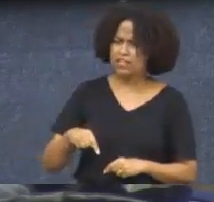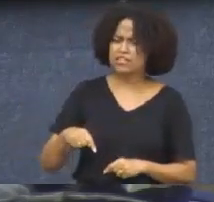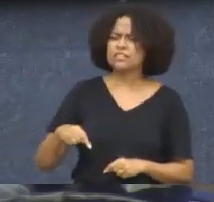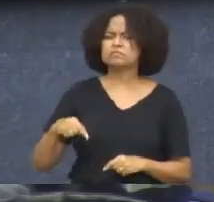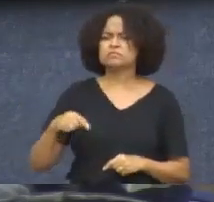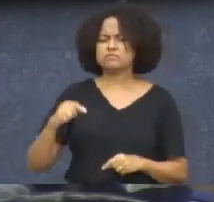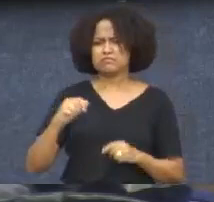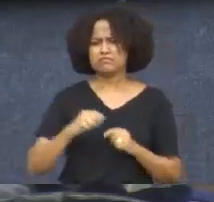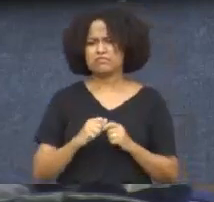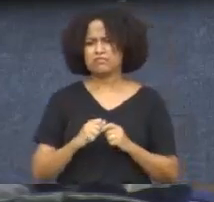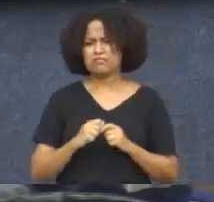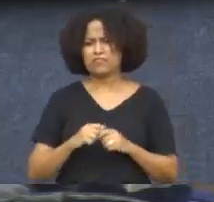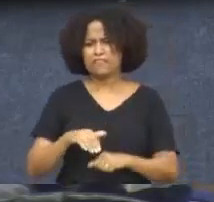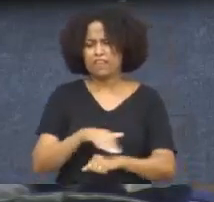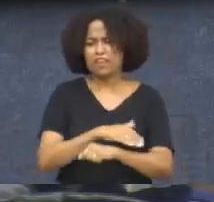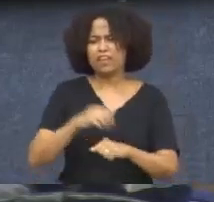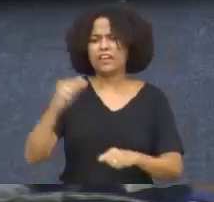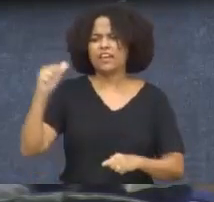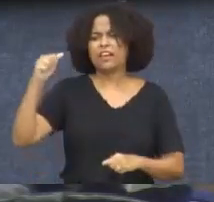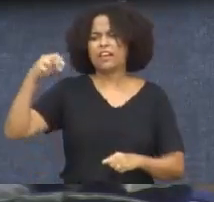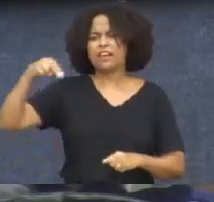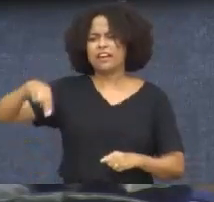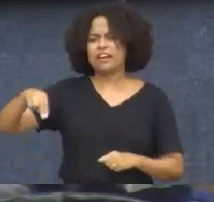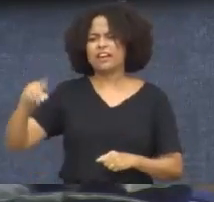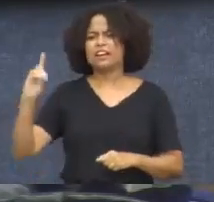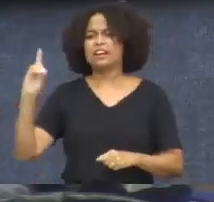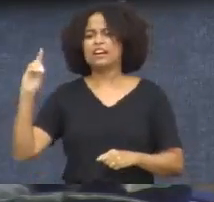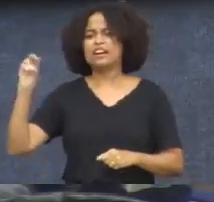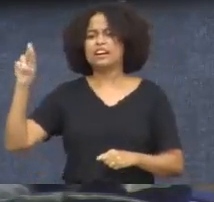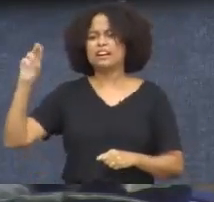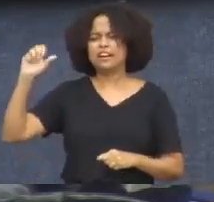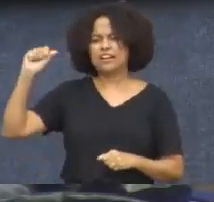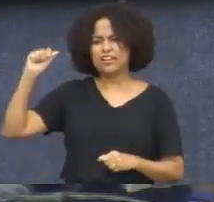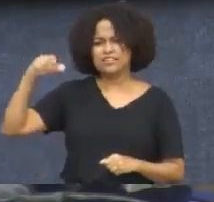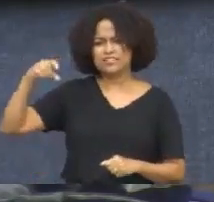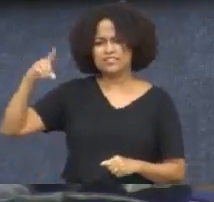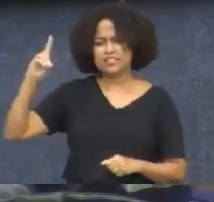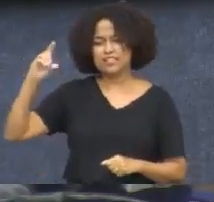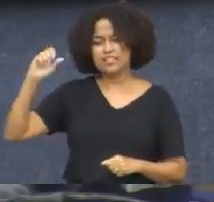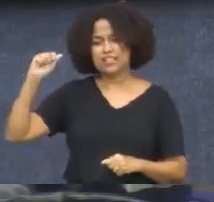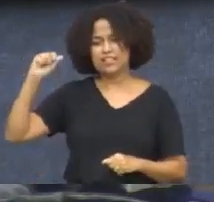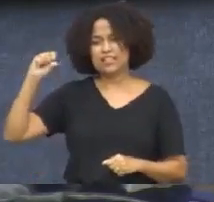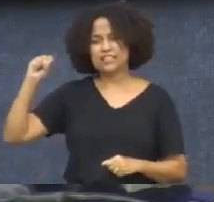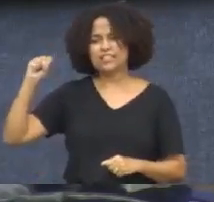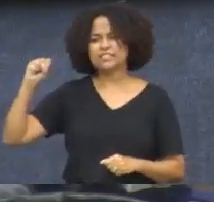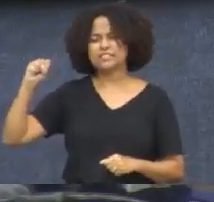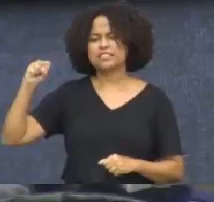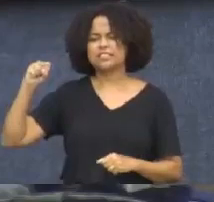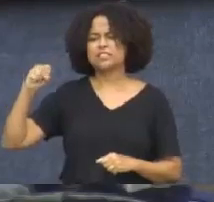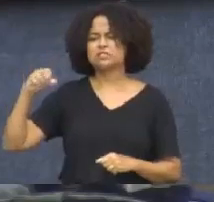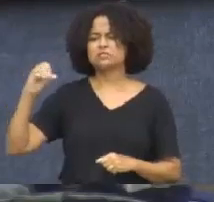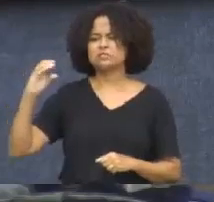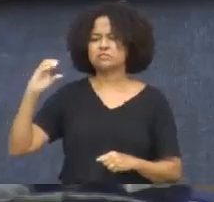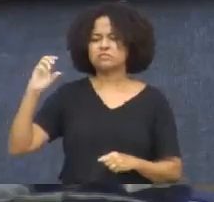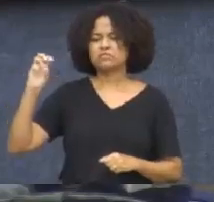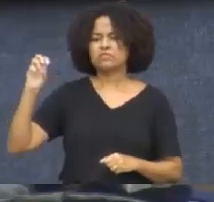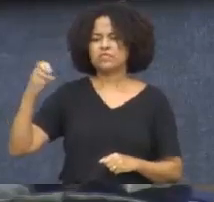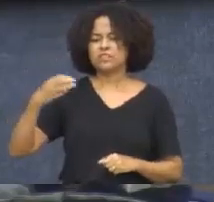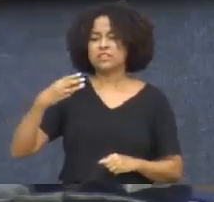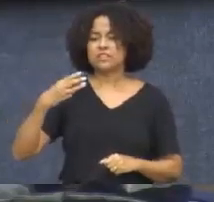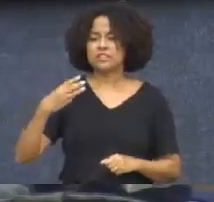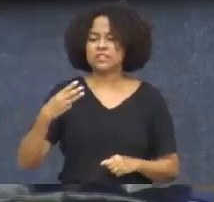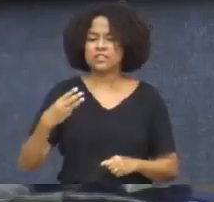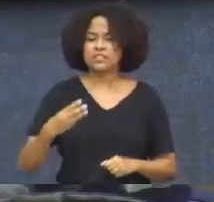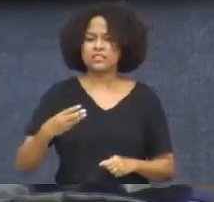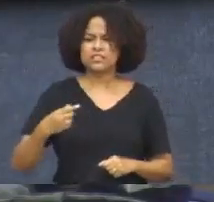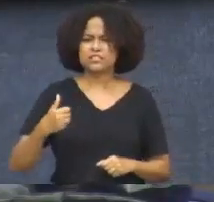aqui, que o senhor é vereador e que pode, sim, cumprir o papel fundamental, traduzir para o